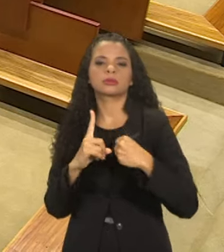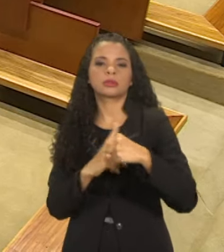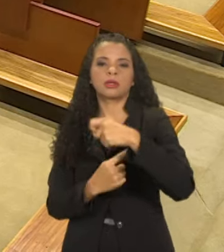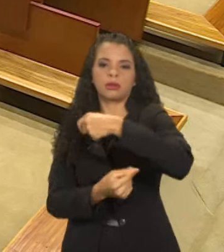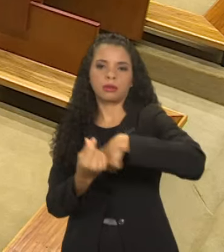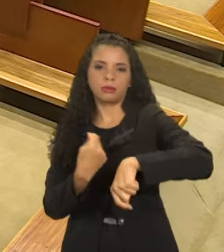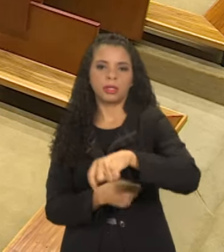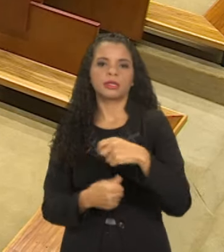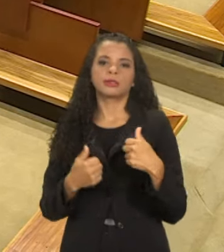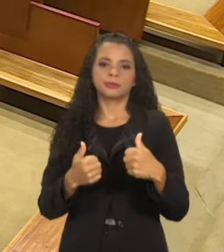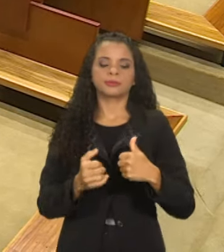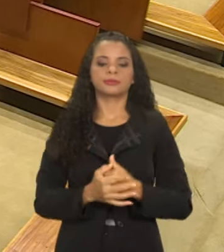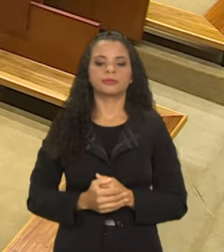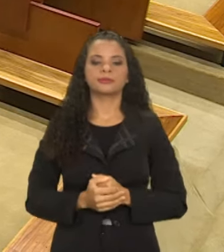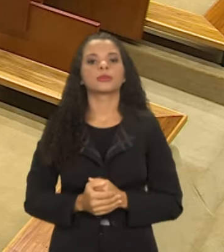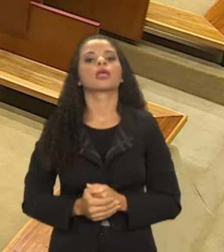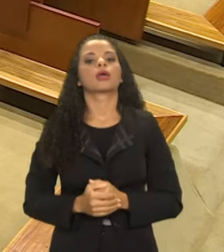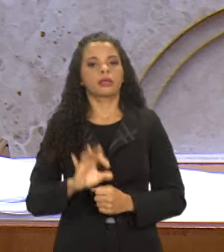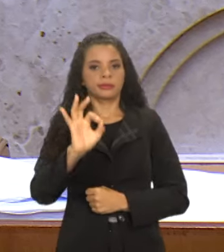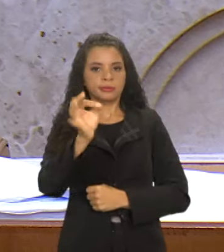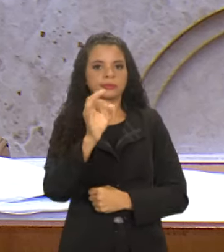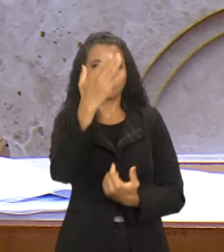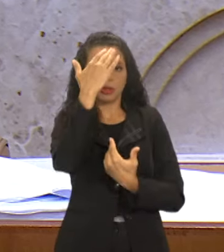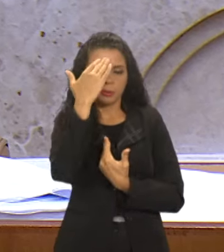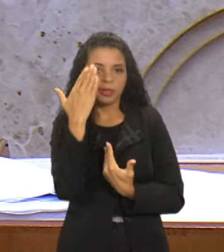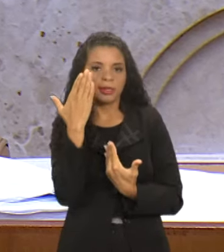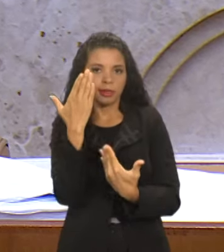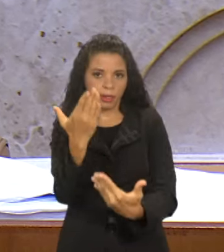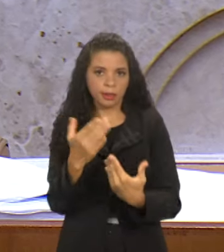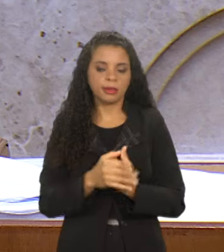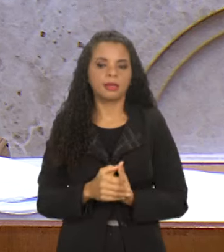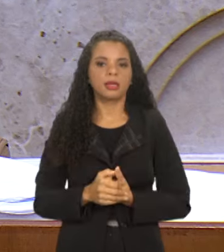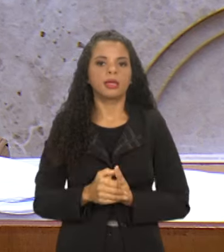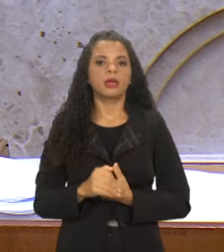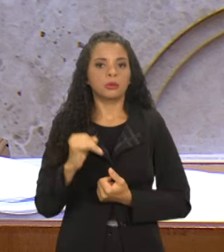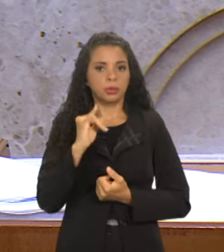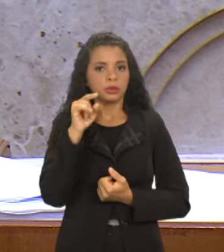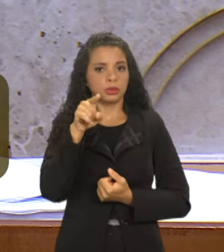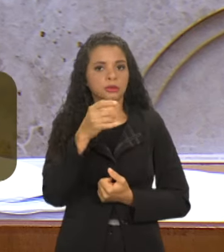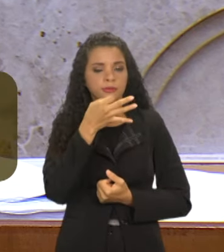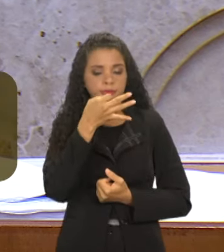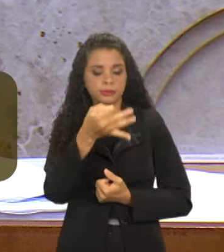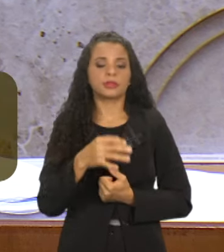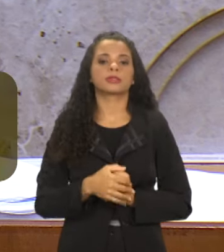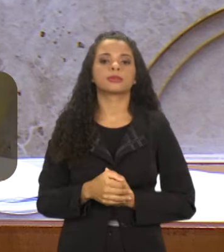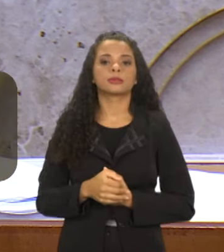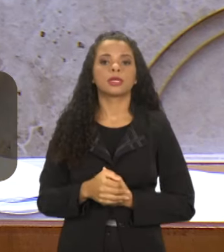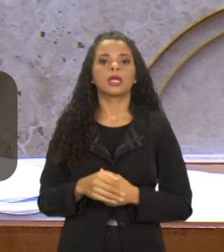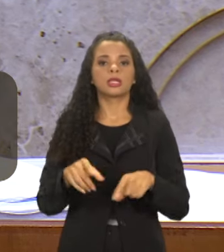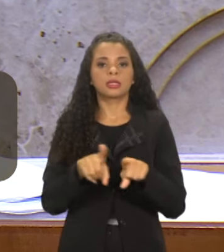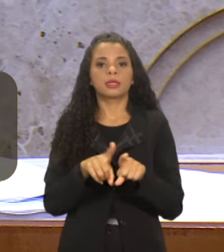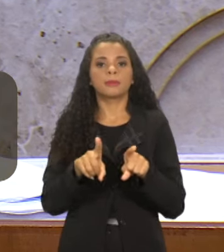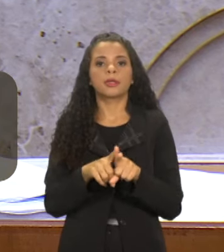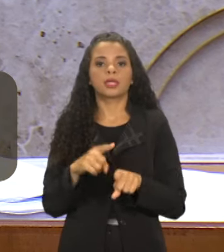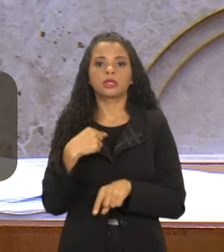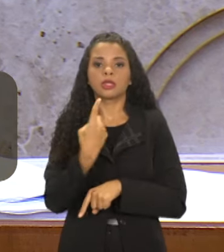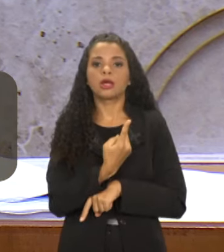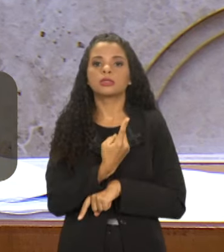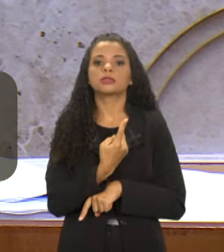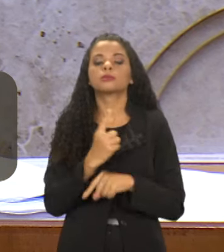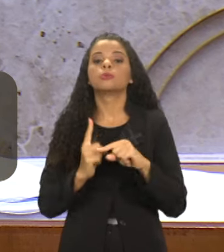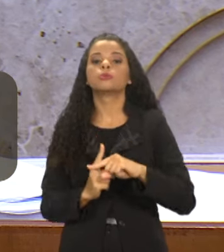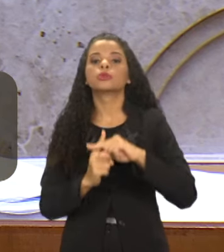Muito importante esse ponto que Vossa Excelência ressalta. Inclusive, uma coisa positiva nas nossas relações aqui é a continuidade.